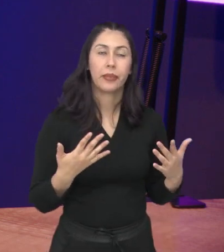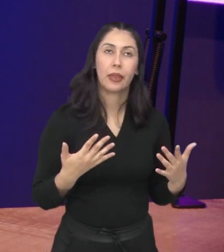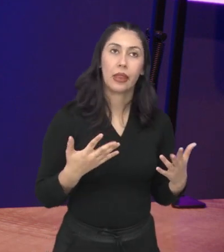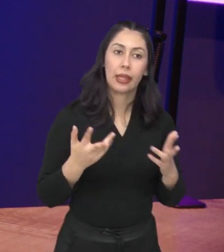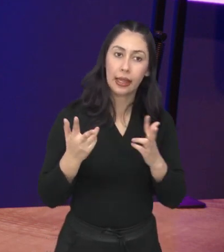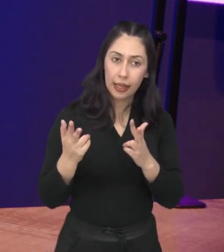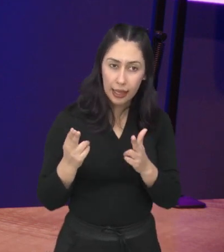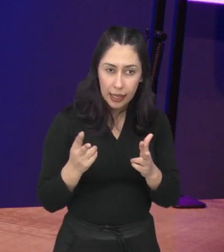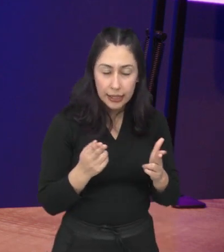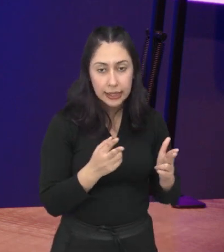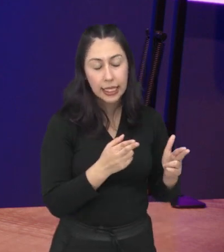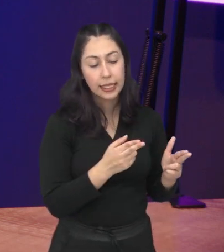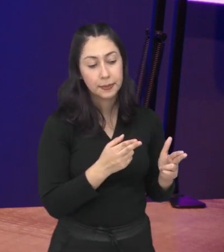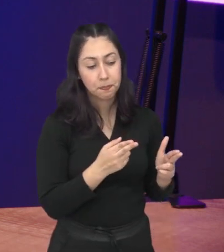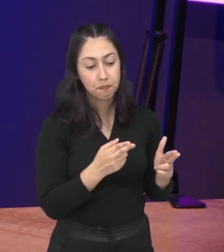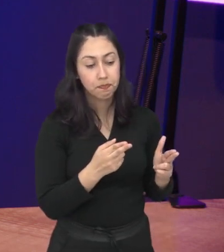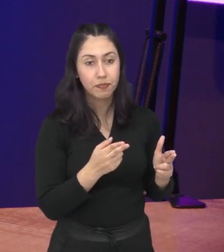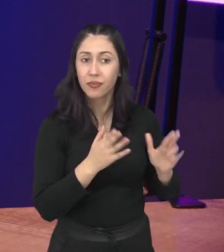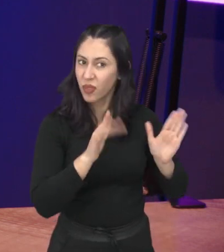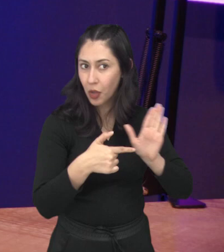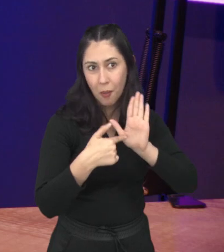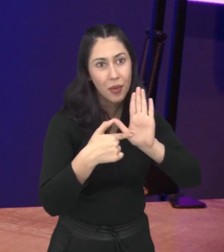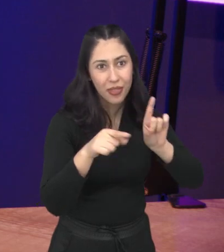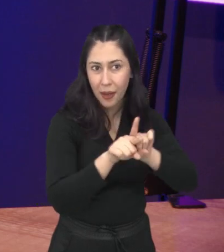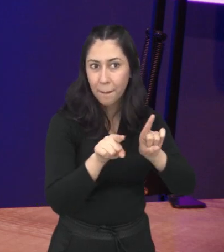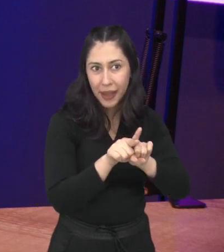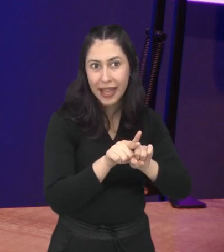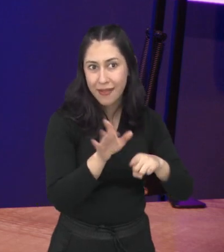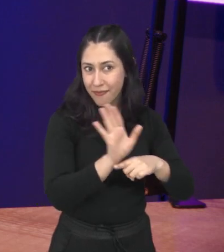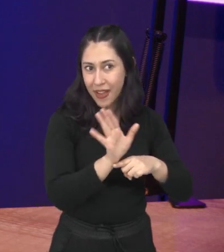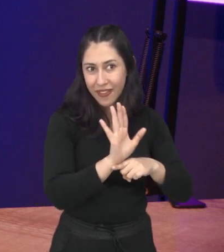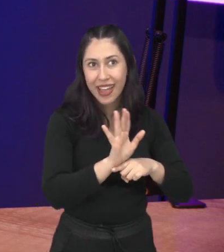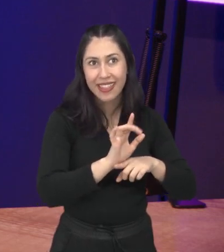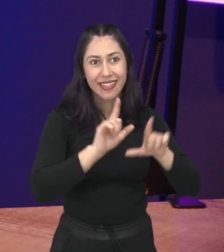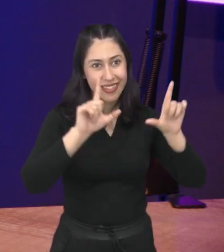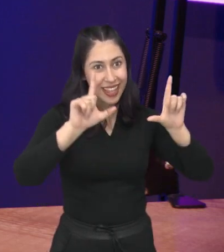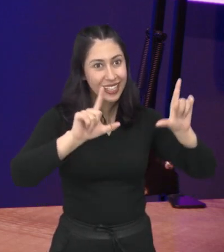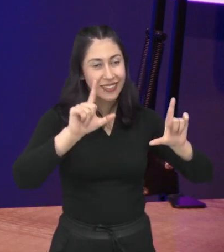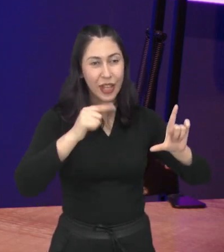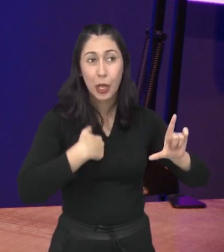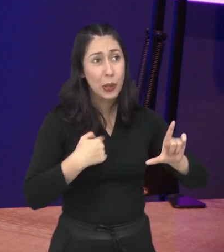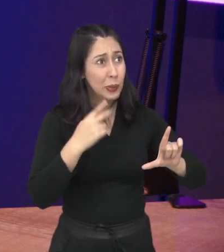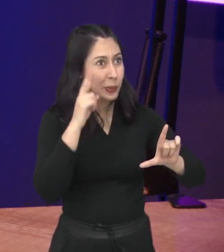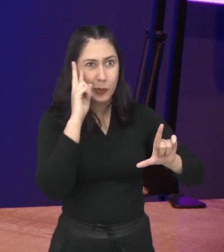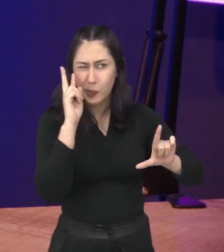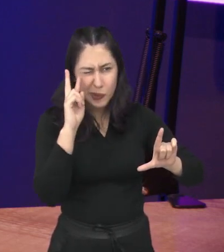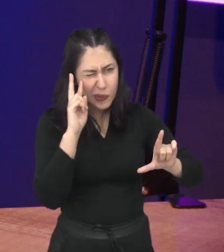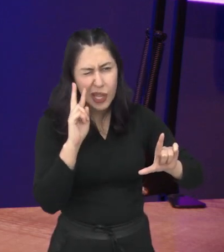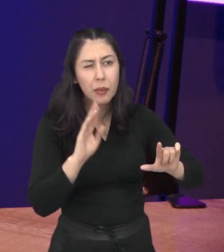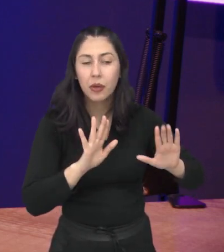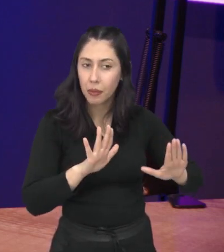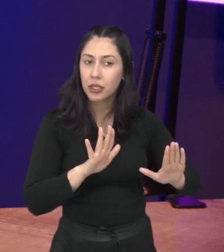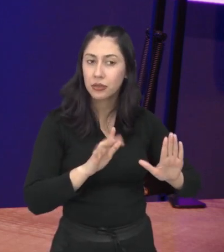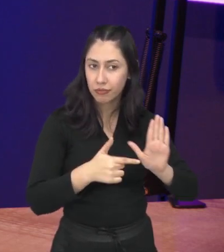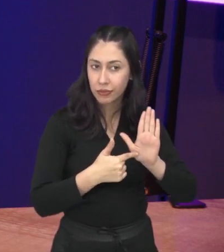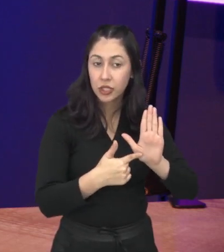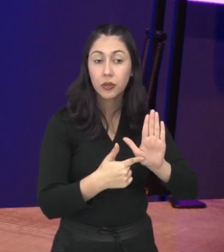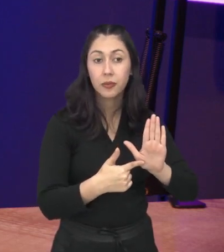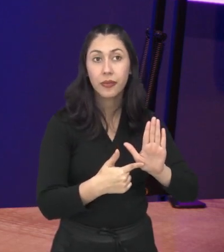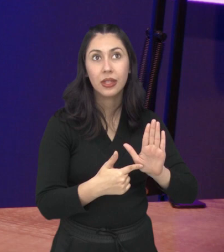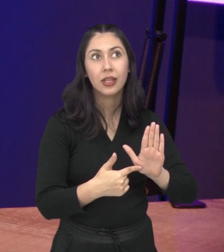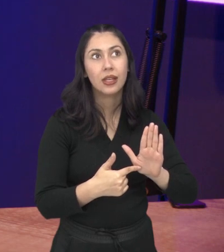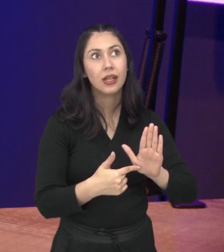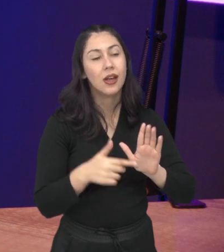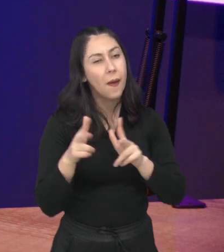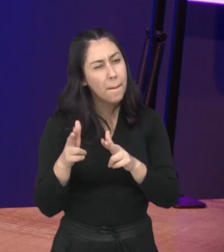essa série, ela... já passou na TV aberta, eu não tenho memória da TV aberta, mas ela já passou, e eu acho que é uma ótima série